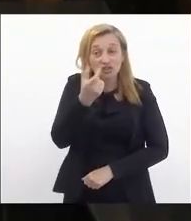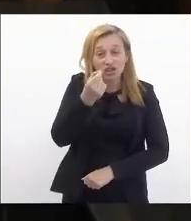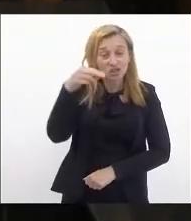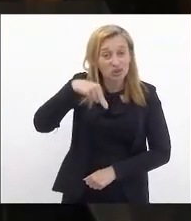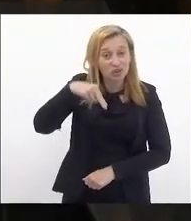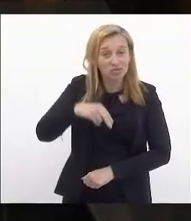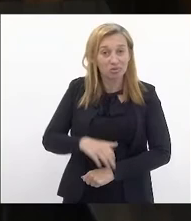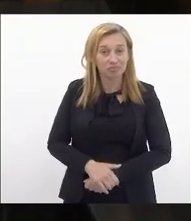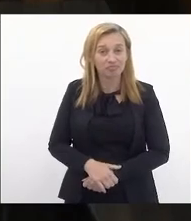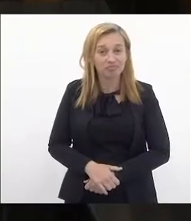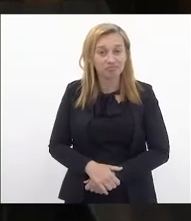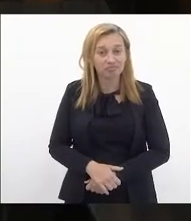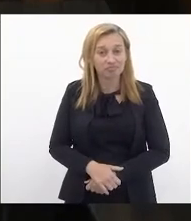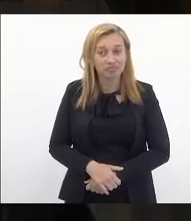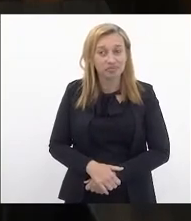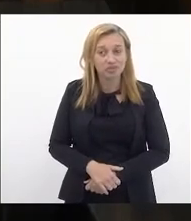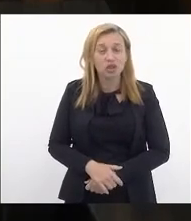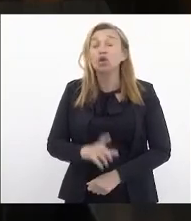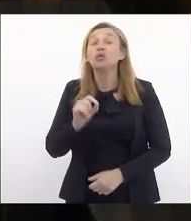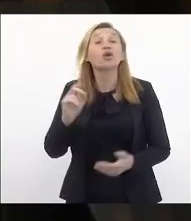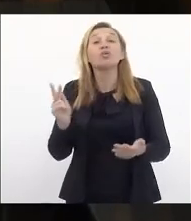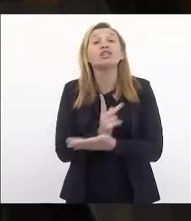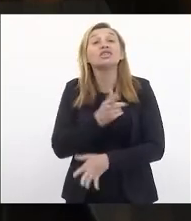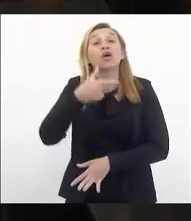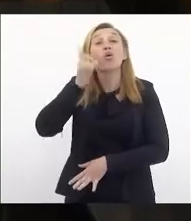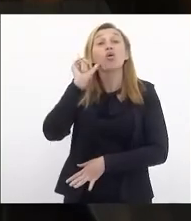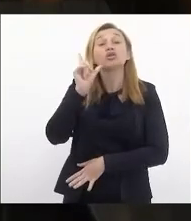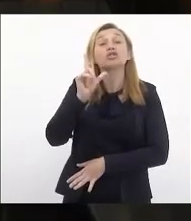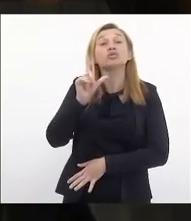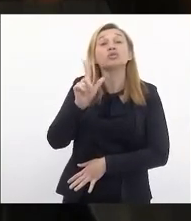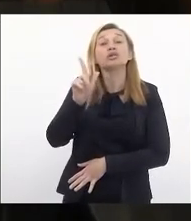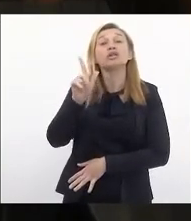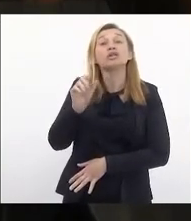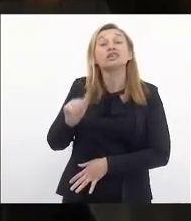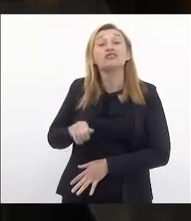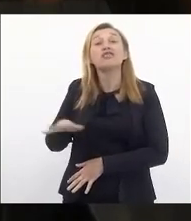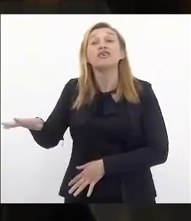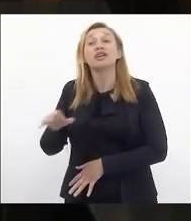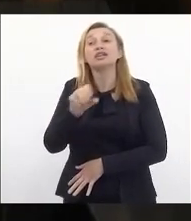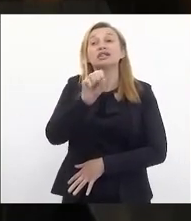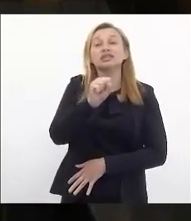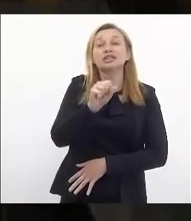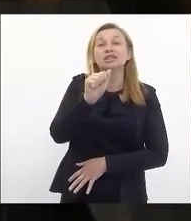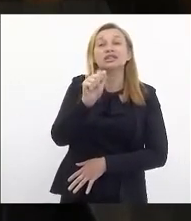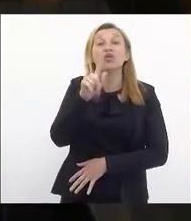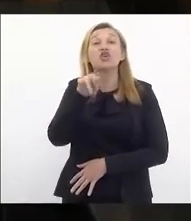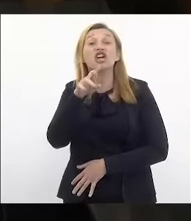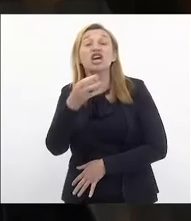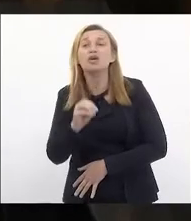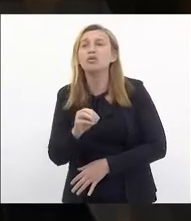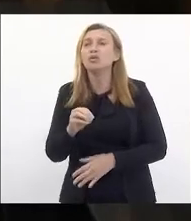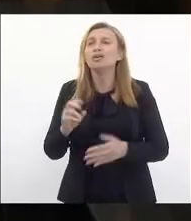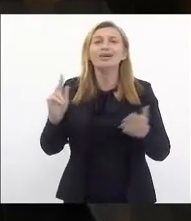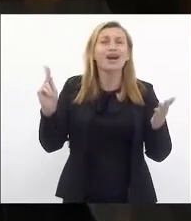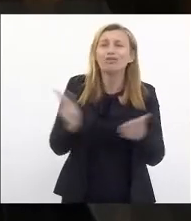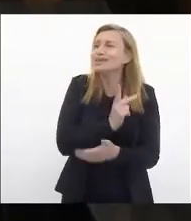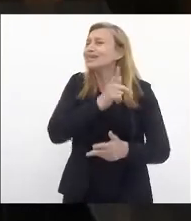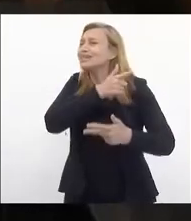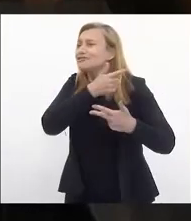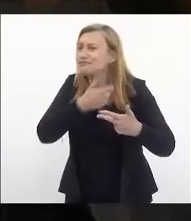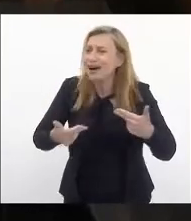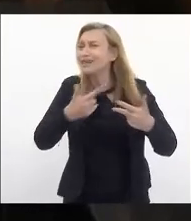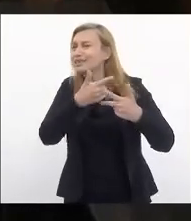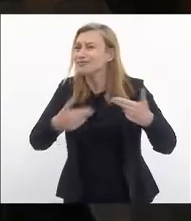novembro e o que aconteceu ontem no salgueiro gente que aconteçam várias e várias